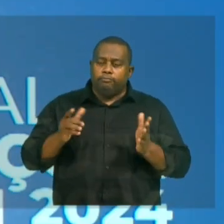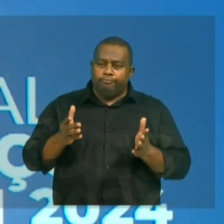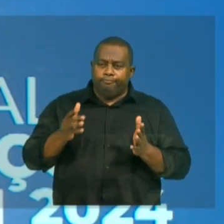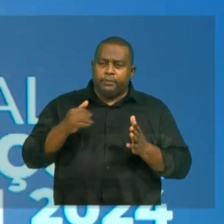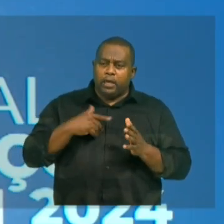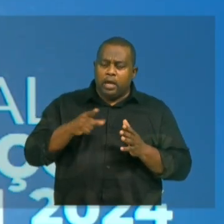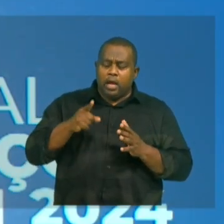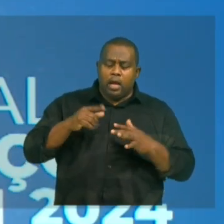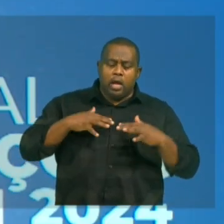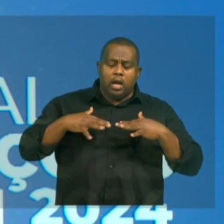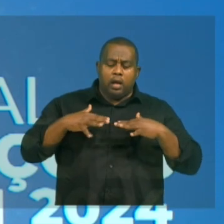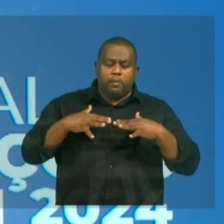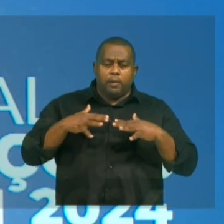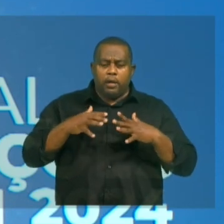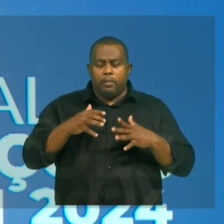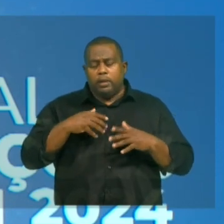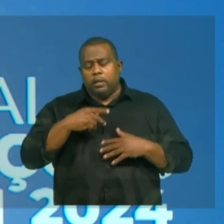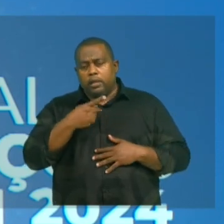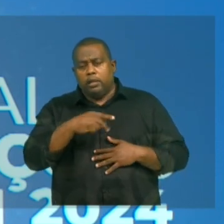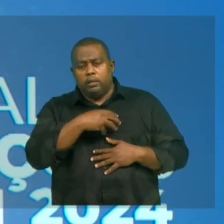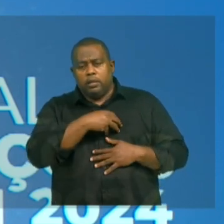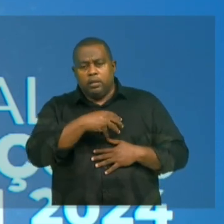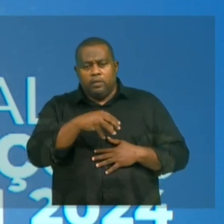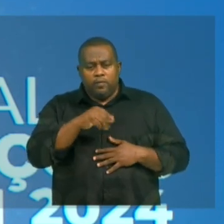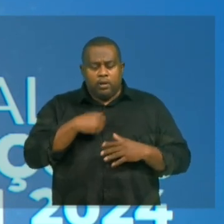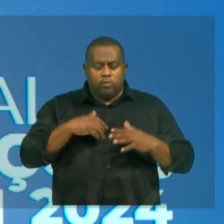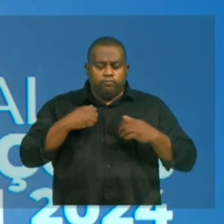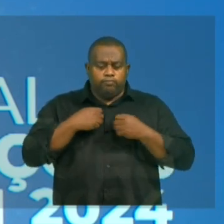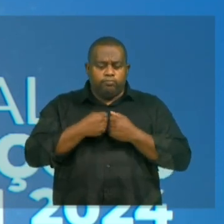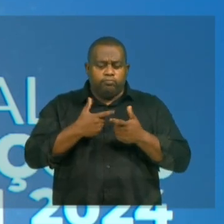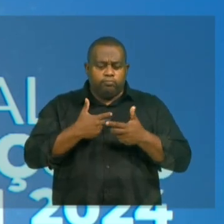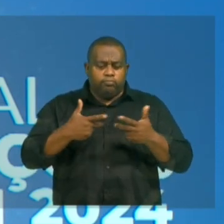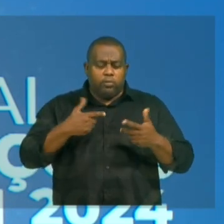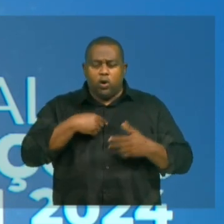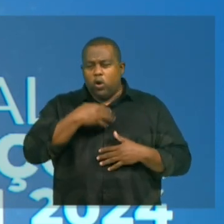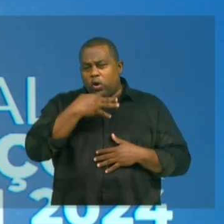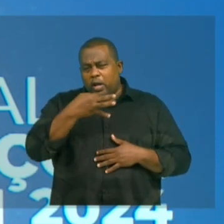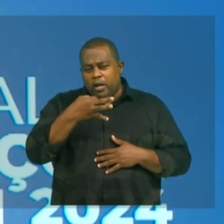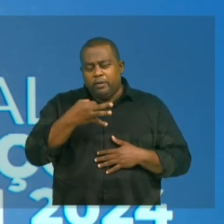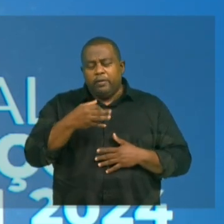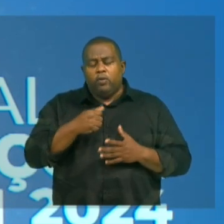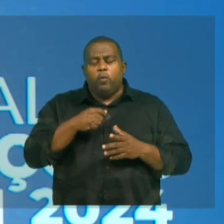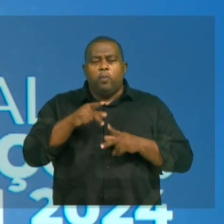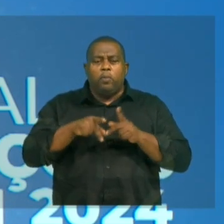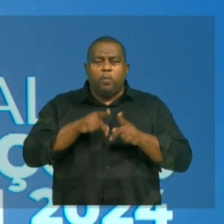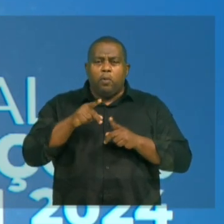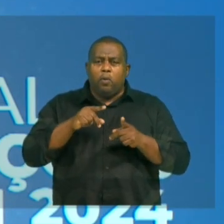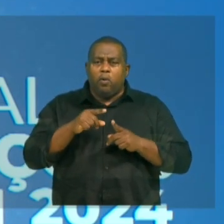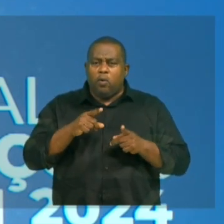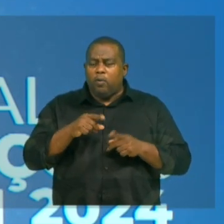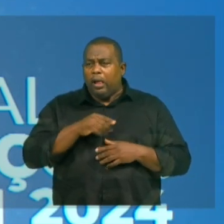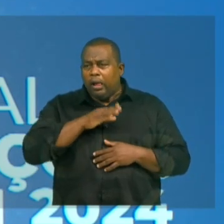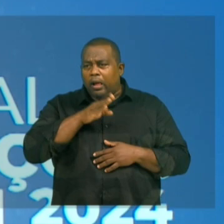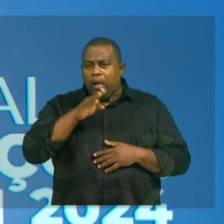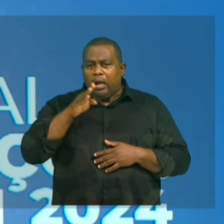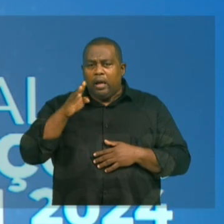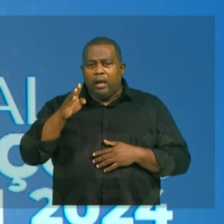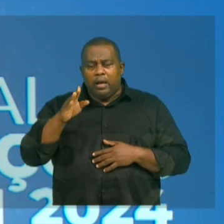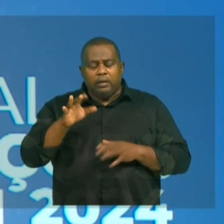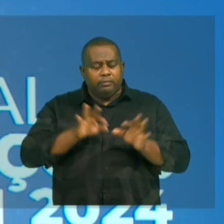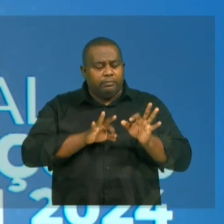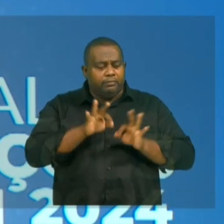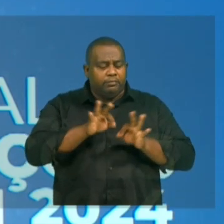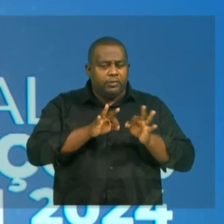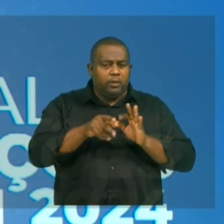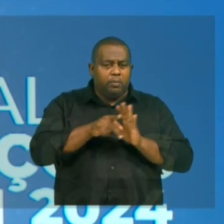Salvador está caótica nosso povo perde grande parte do seu tempo se deslocando em um sistema de transporte de péssima qualidade